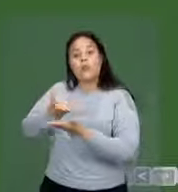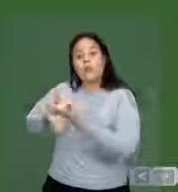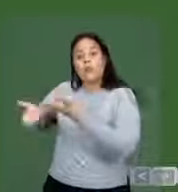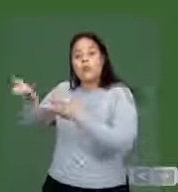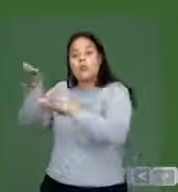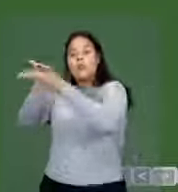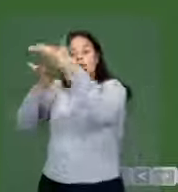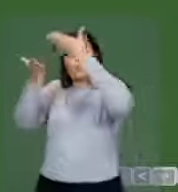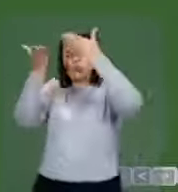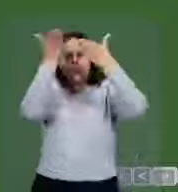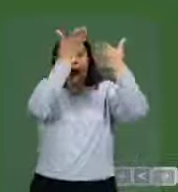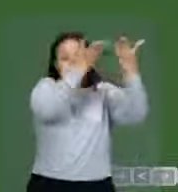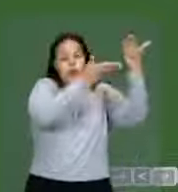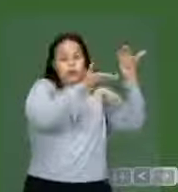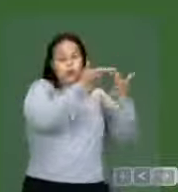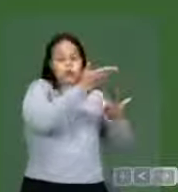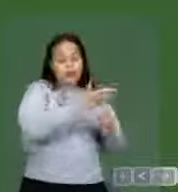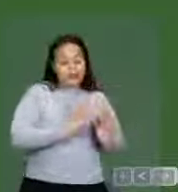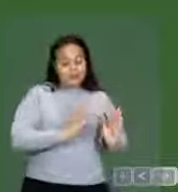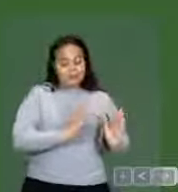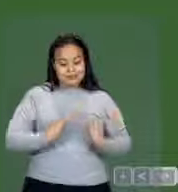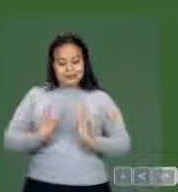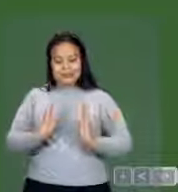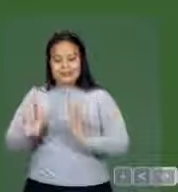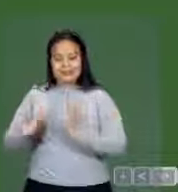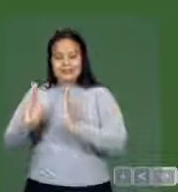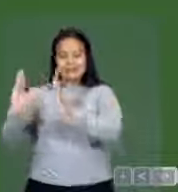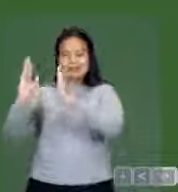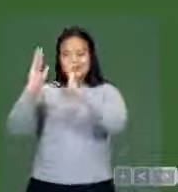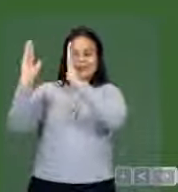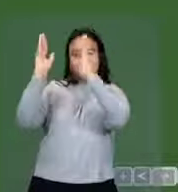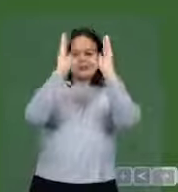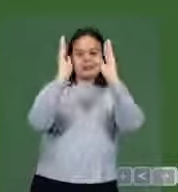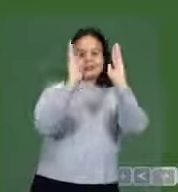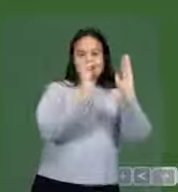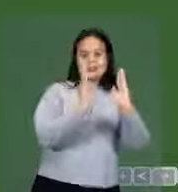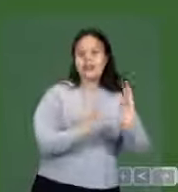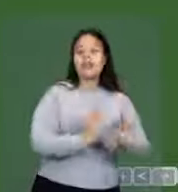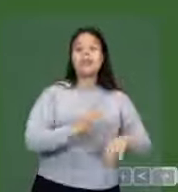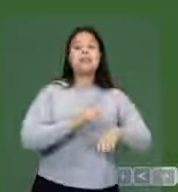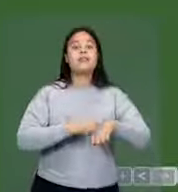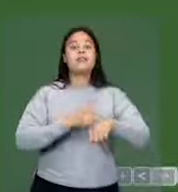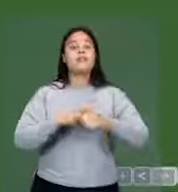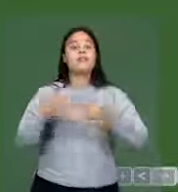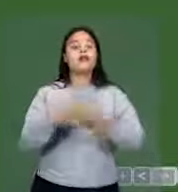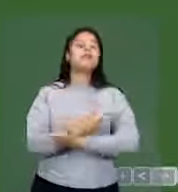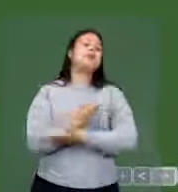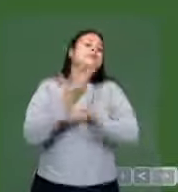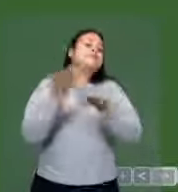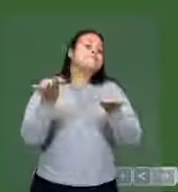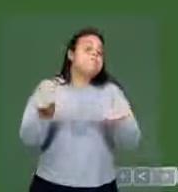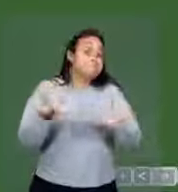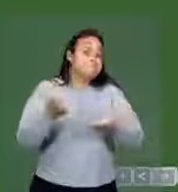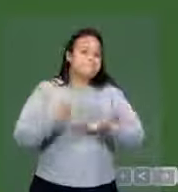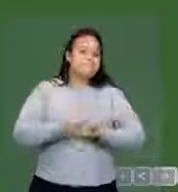transversal e o intervalo de tempo para que isso ocorra. Como